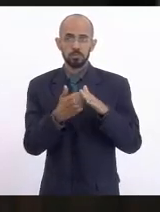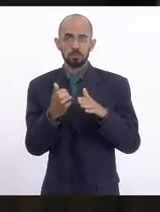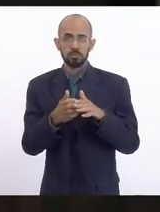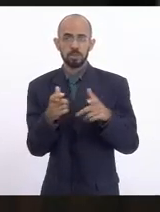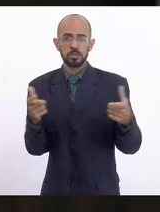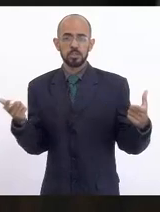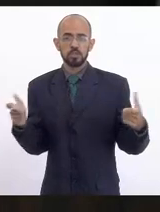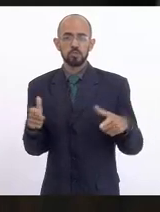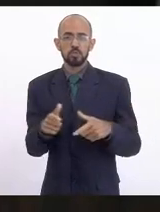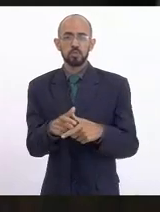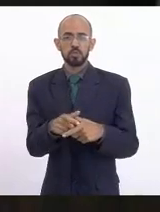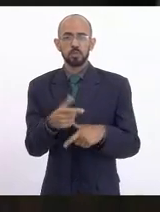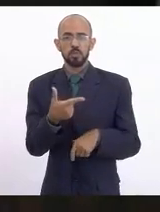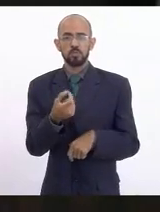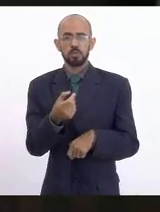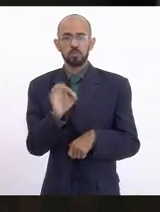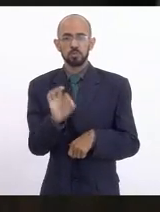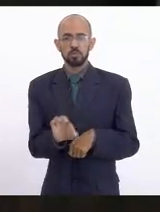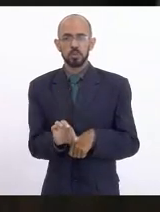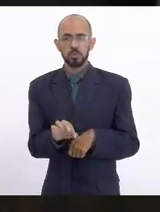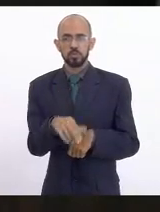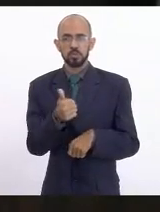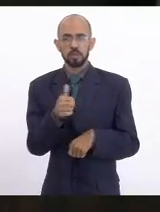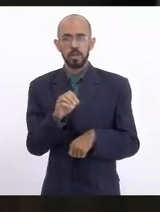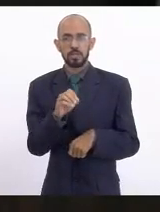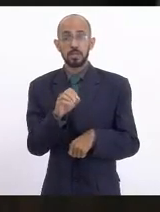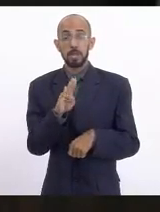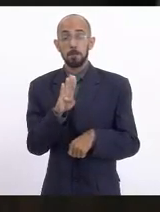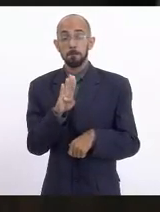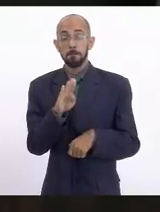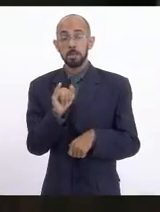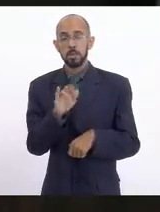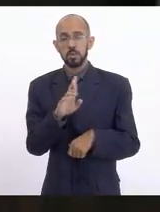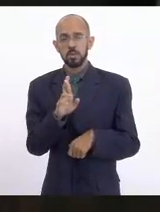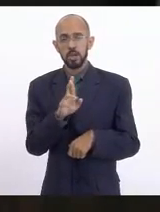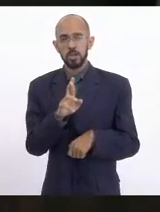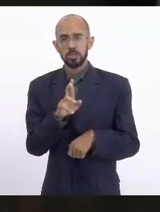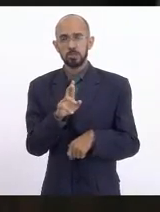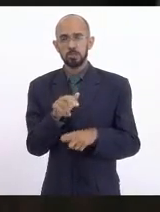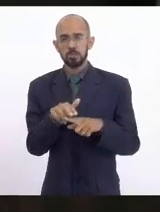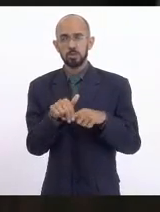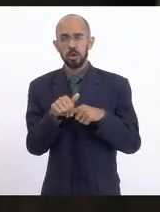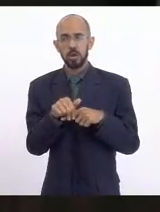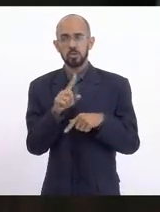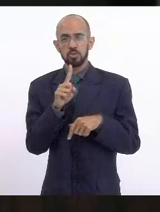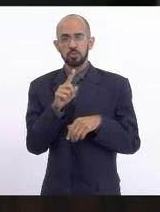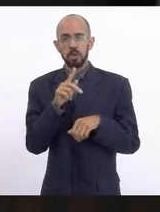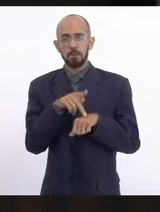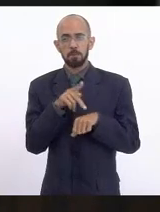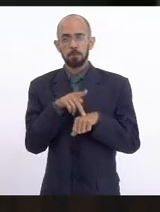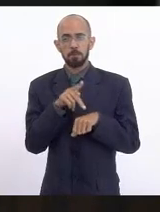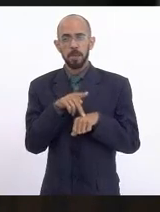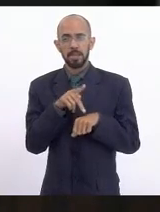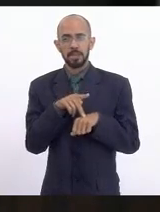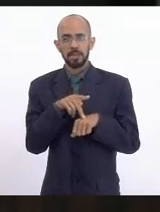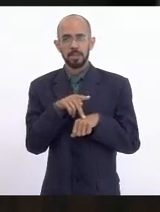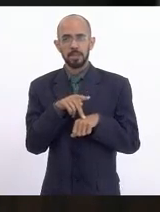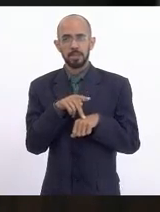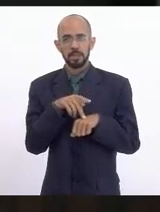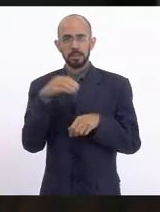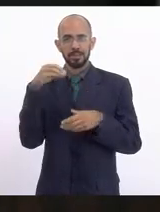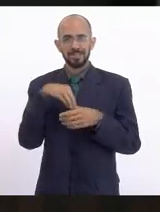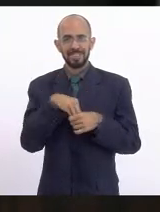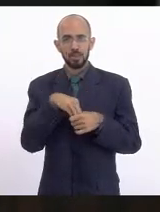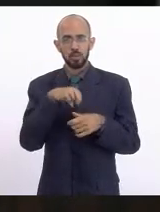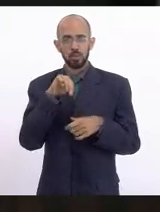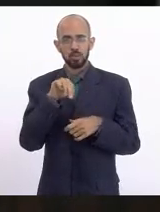Vinte por cento do que poderia ser dez bilhões de advertimento por conta de uma pedra lá no e no mar